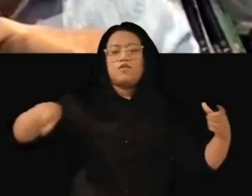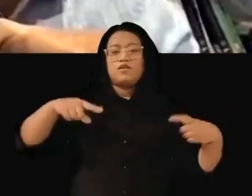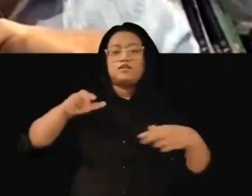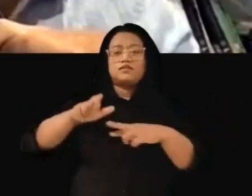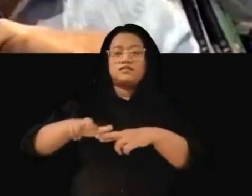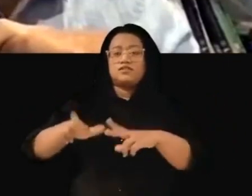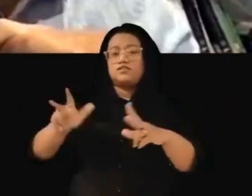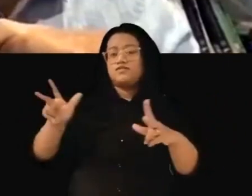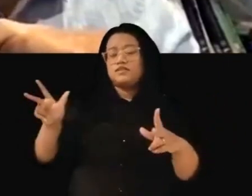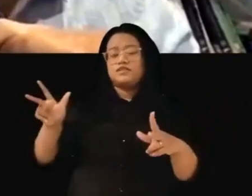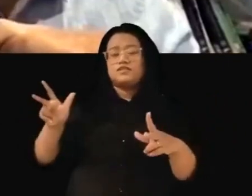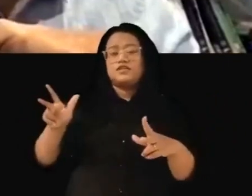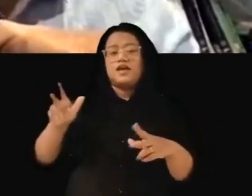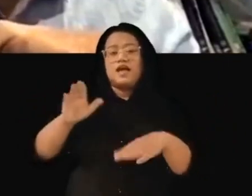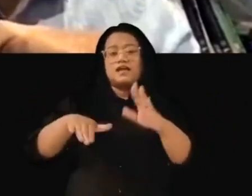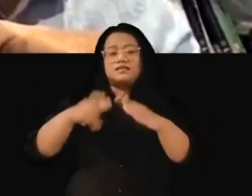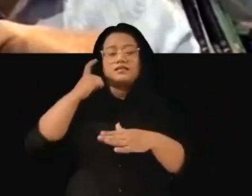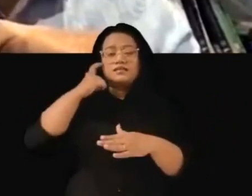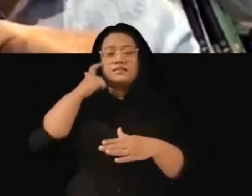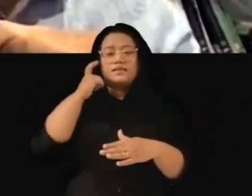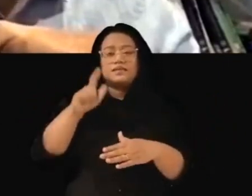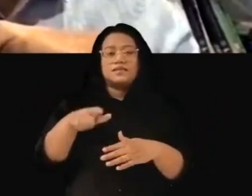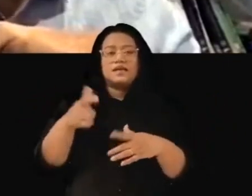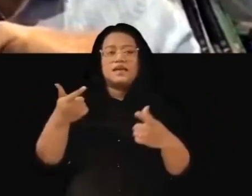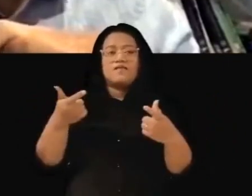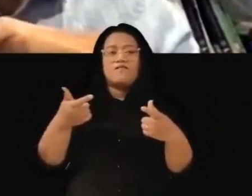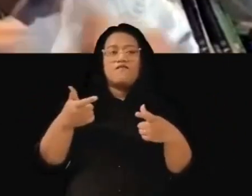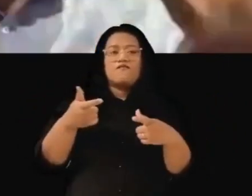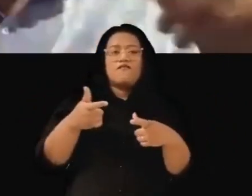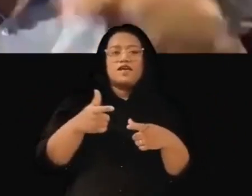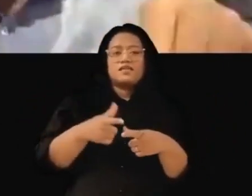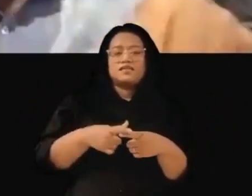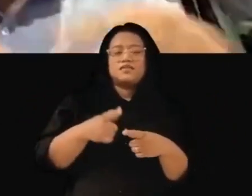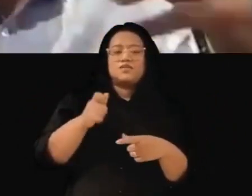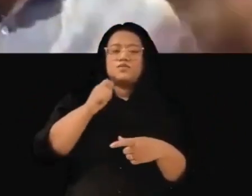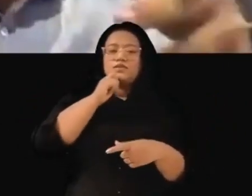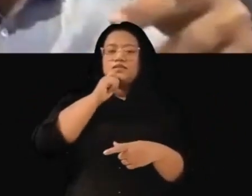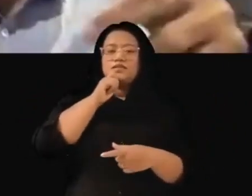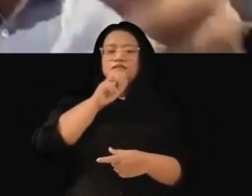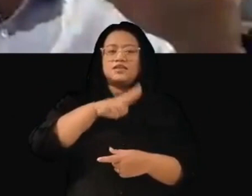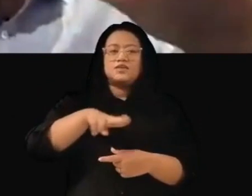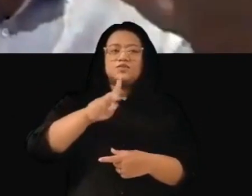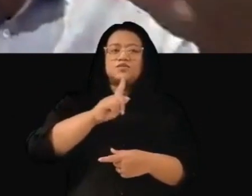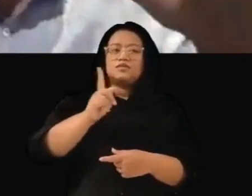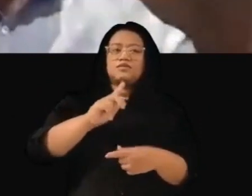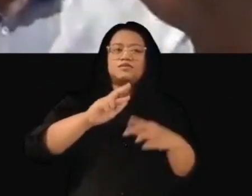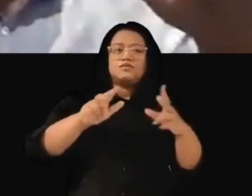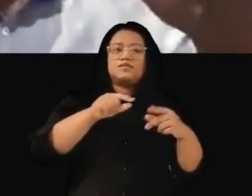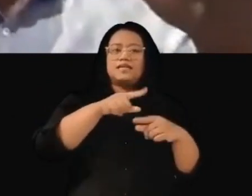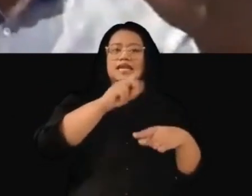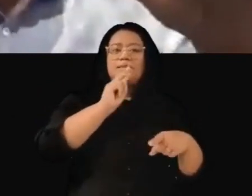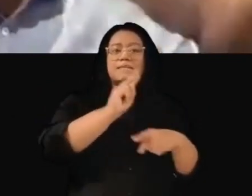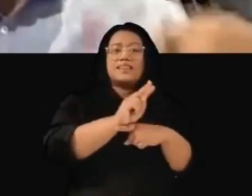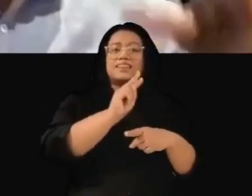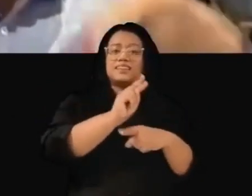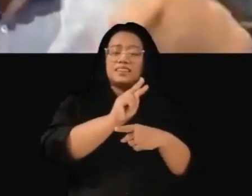que aparentemente pode parecer um vazio e sem uso, mas não, ao contrário. E, ao mesmo tempo que ele precisa disso, ele mantém essa área. E, ao manter essa